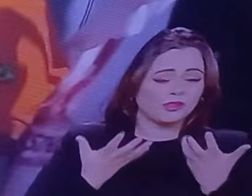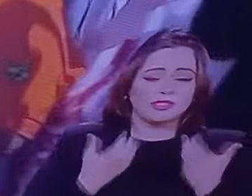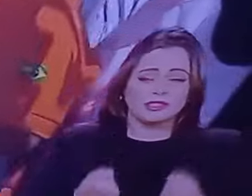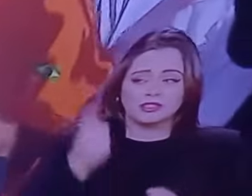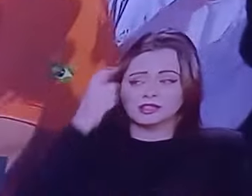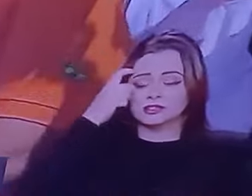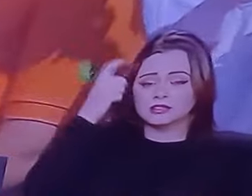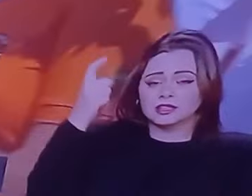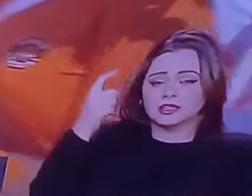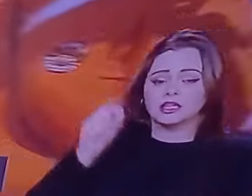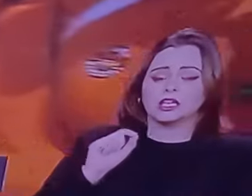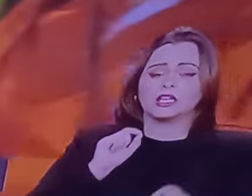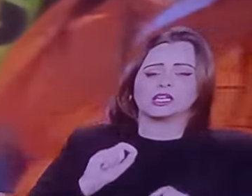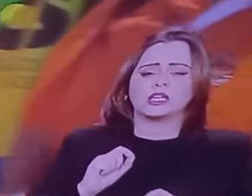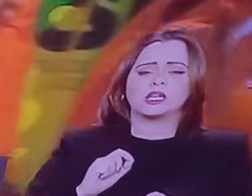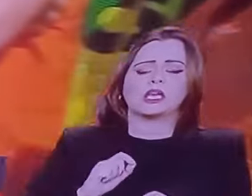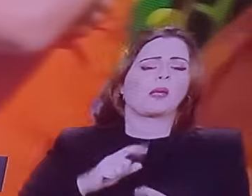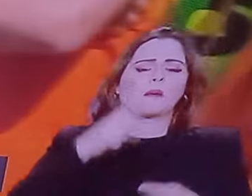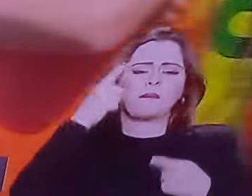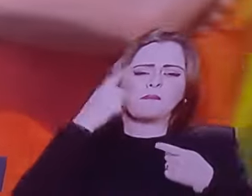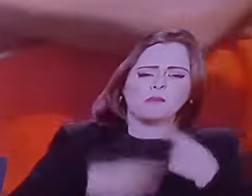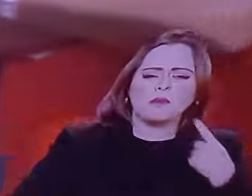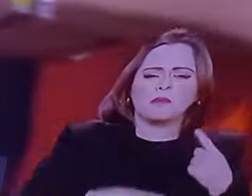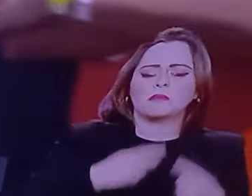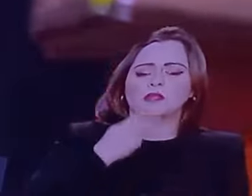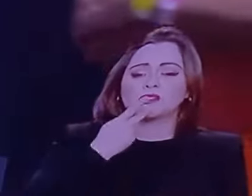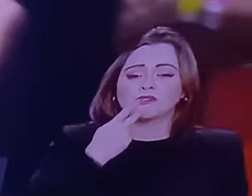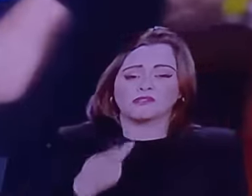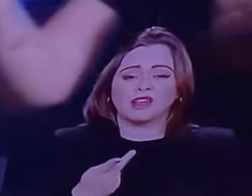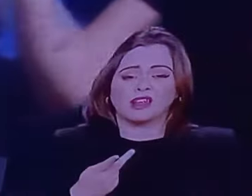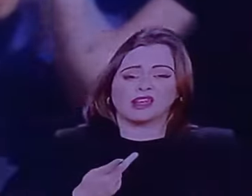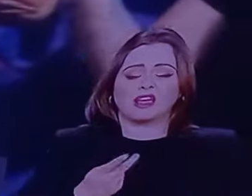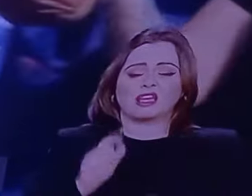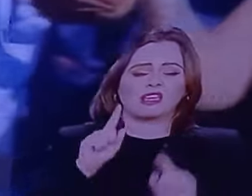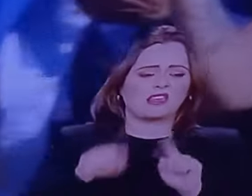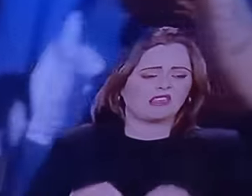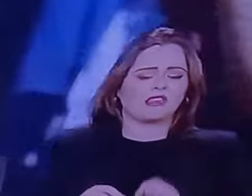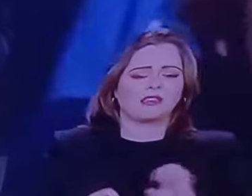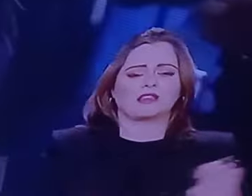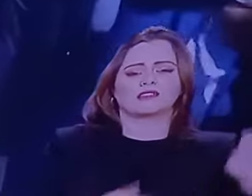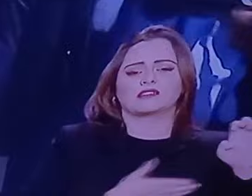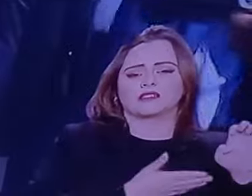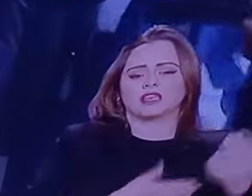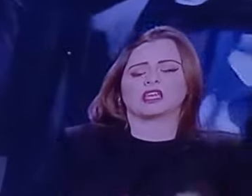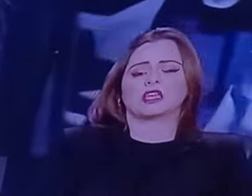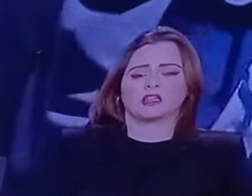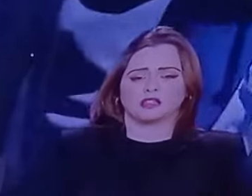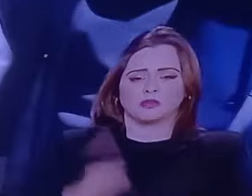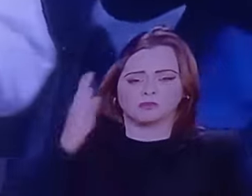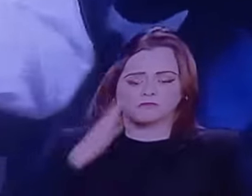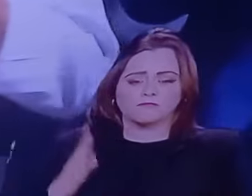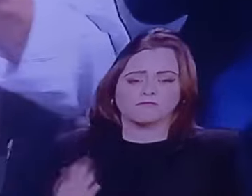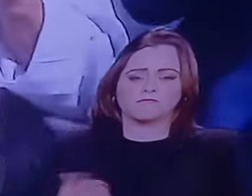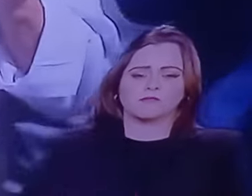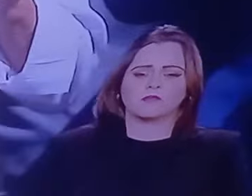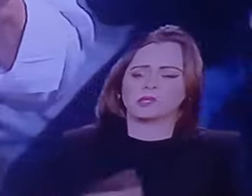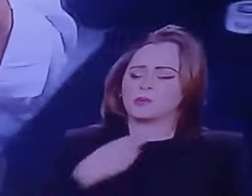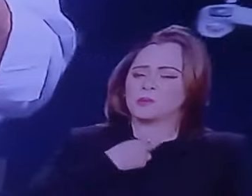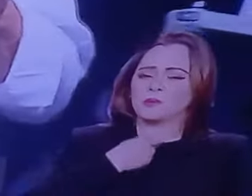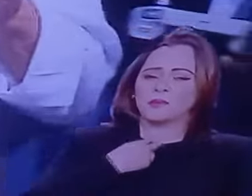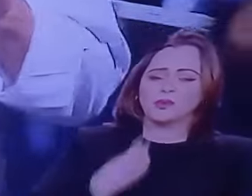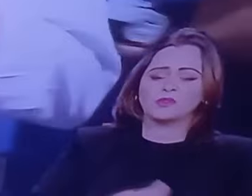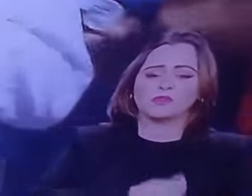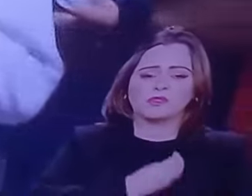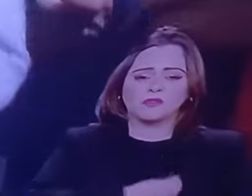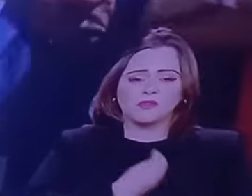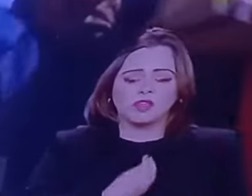ideia de que é proibido dizer que é de esquerda nesse país. A gente não pode viver num